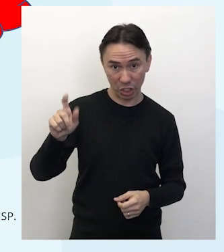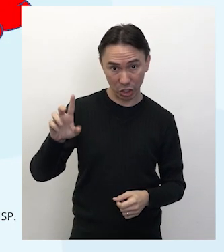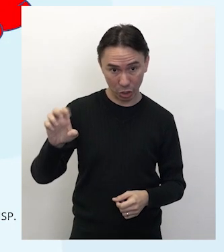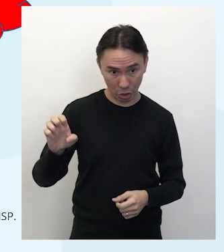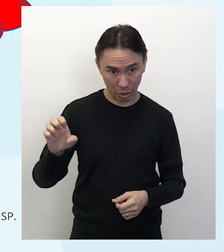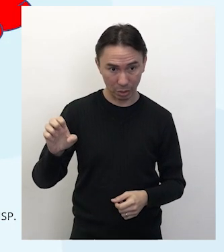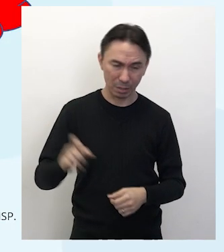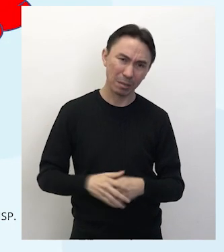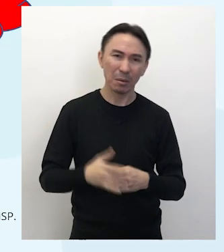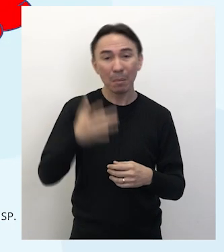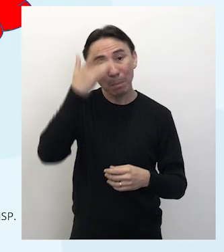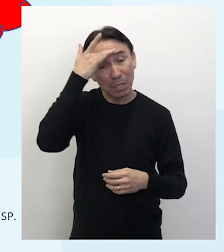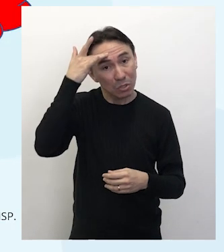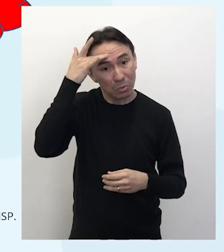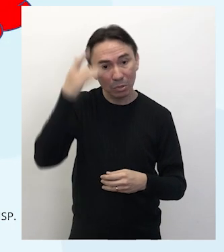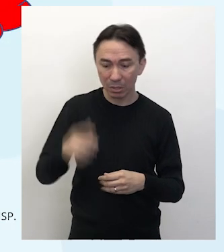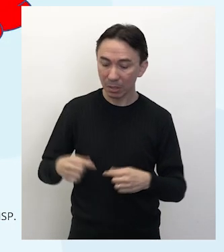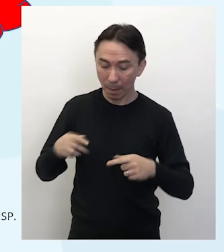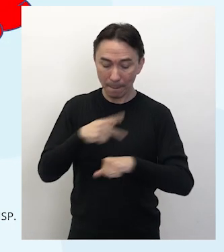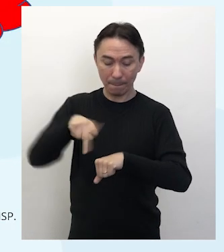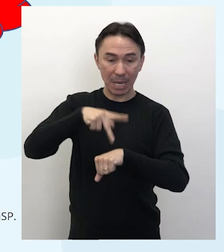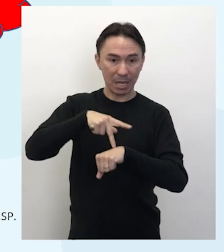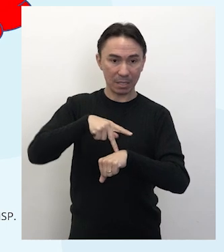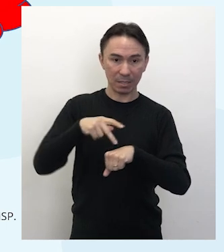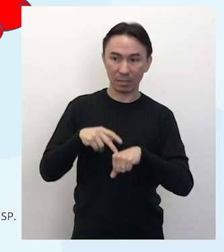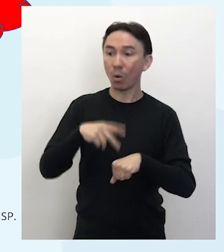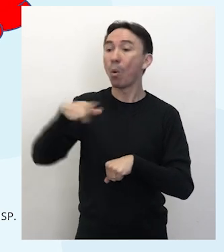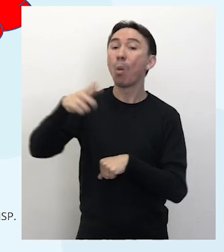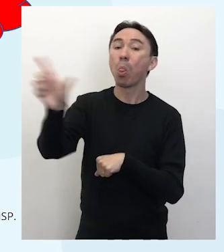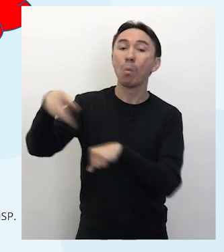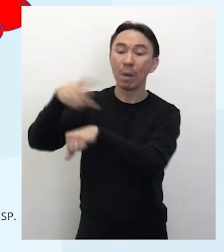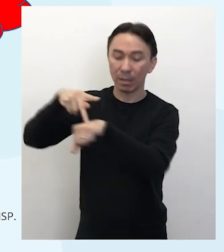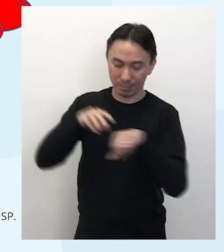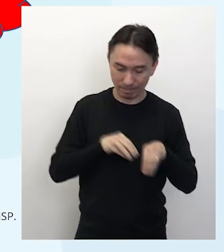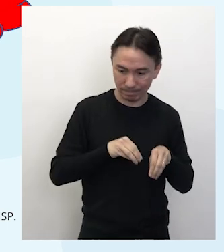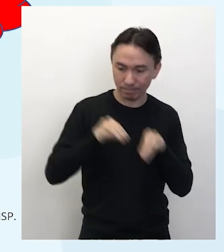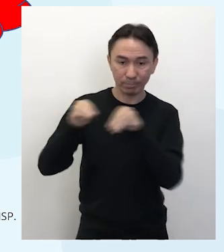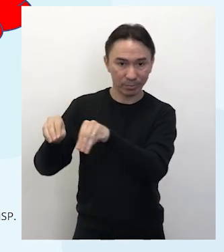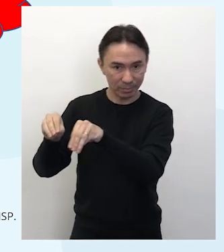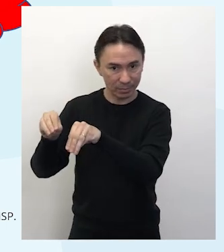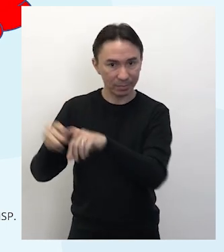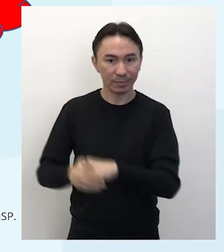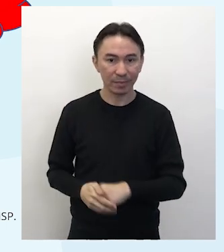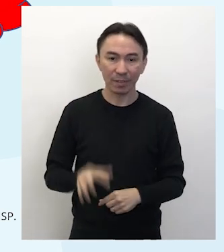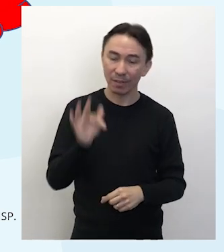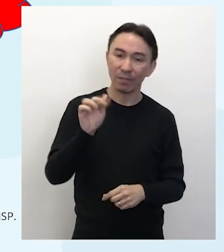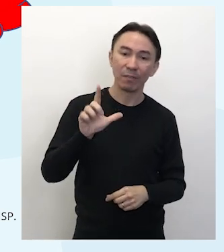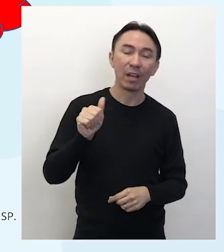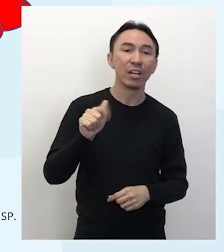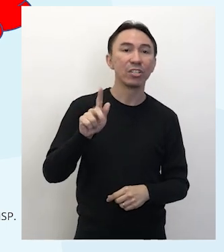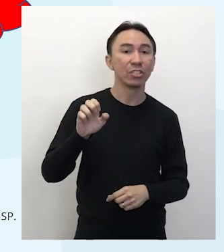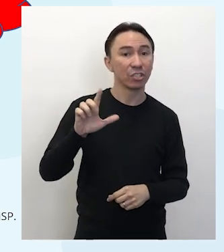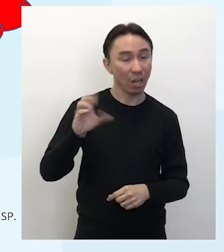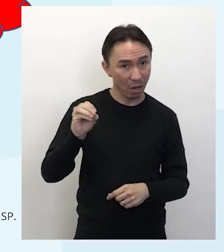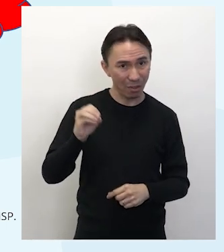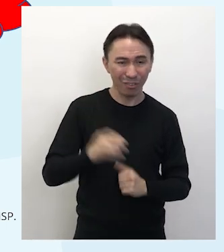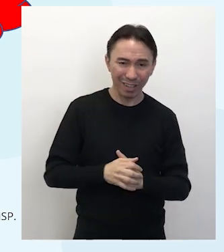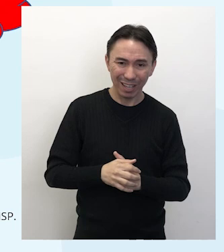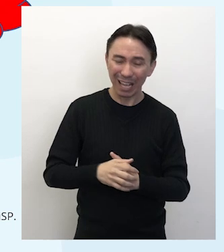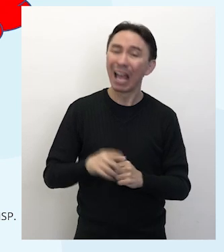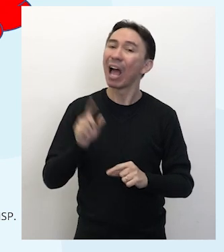aquele ou aquela que se desloca de seu país para viver em outro. Flagelo, o que causa dor física